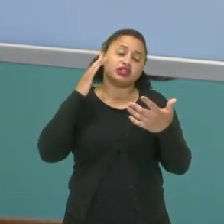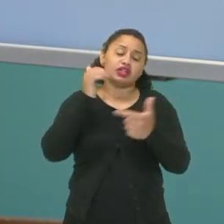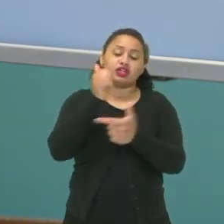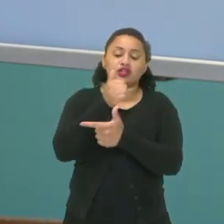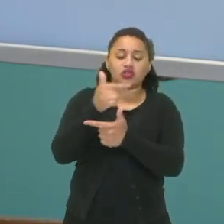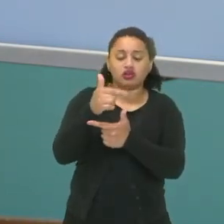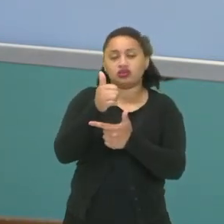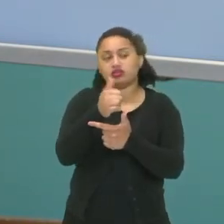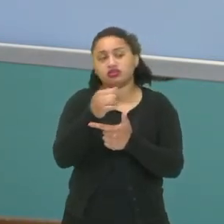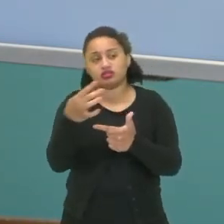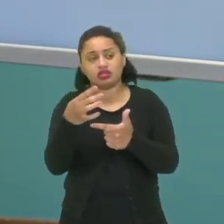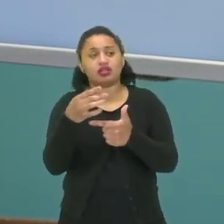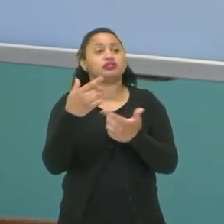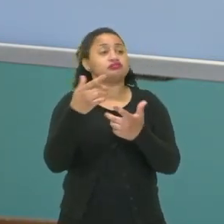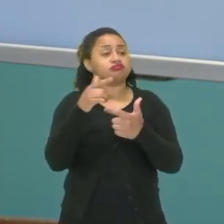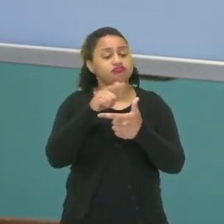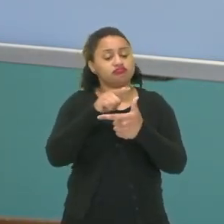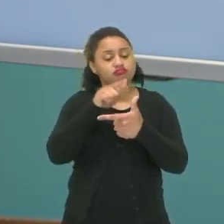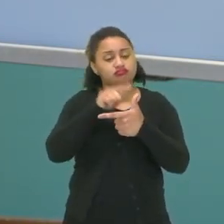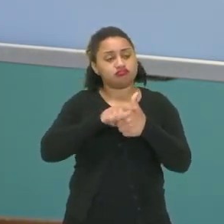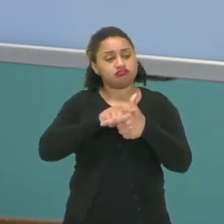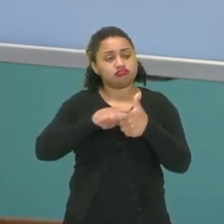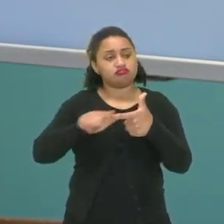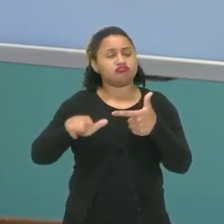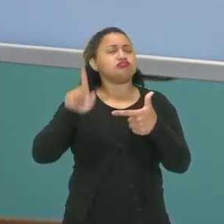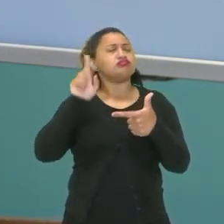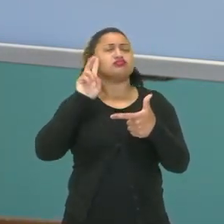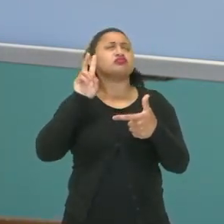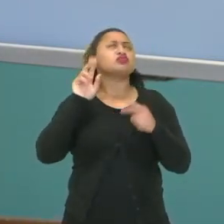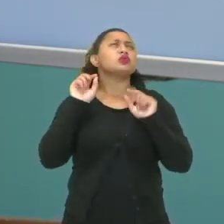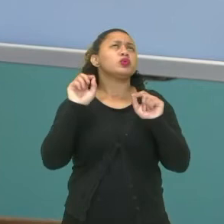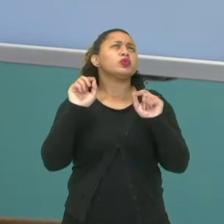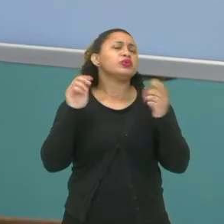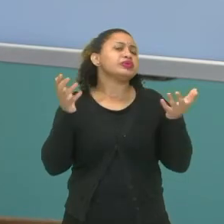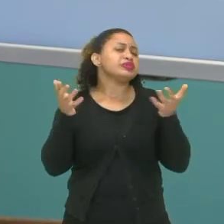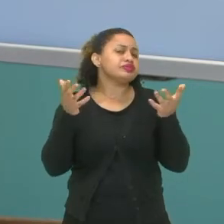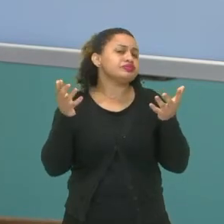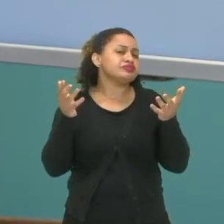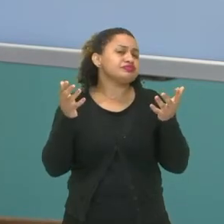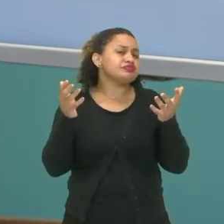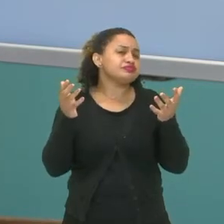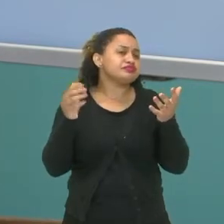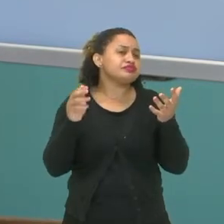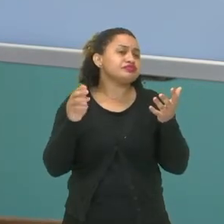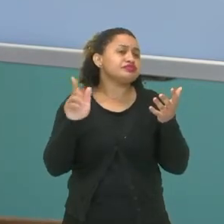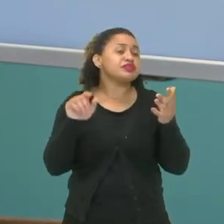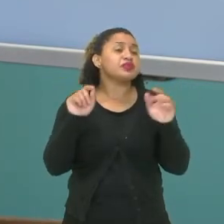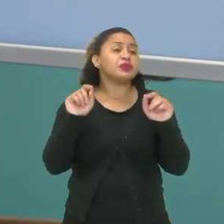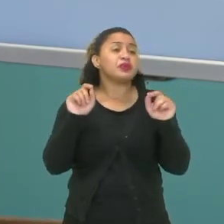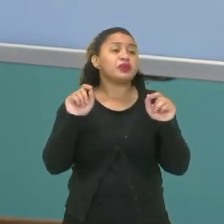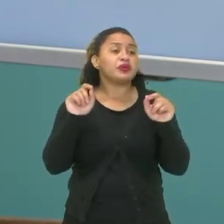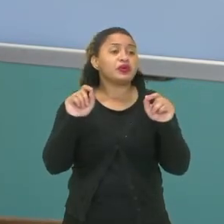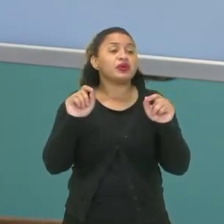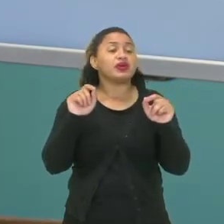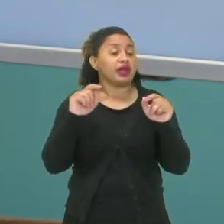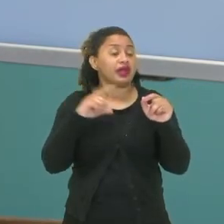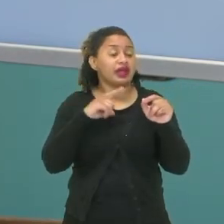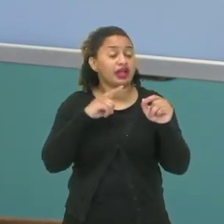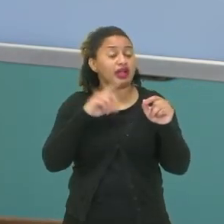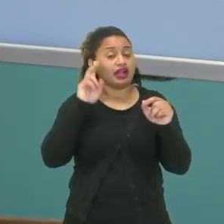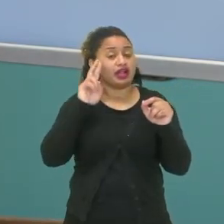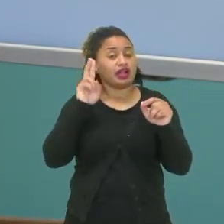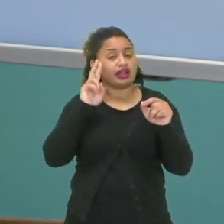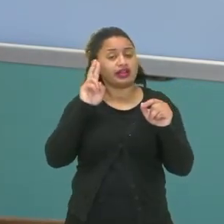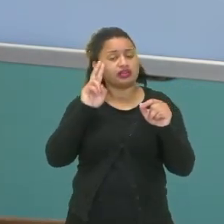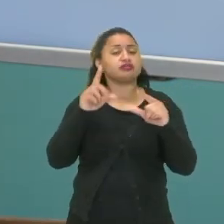13. Triângulo retângulo lembra o que para a gente? Lembra o teorema de Pitágoras, que a